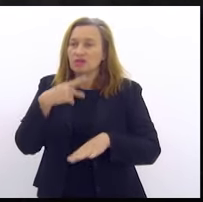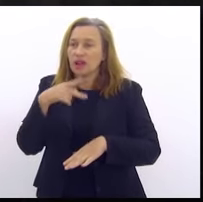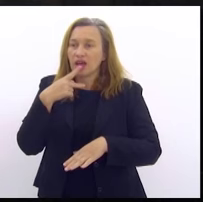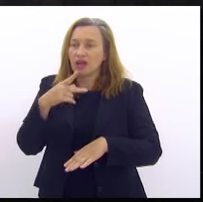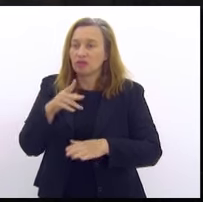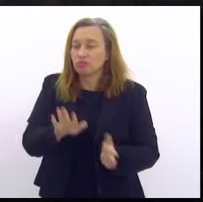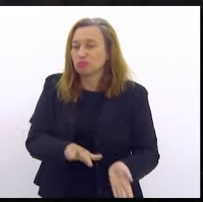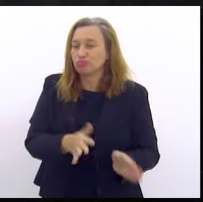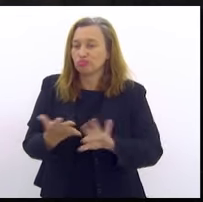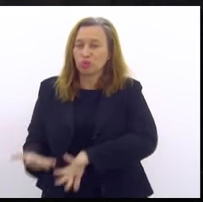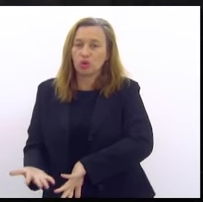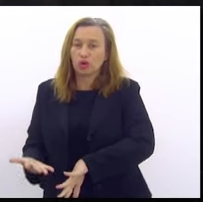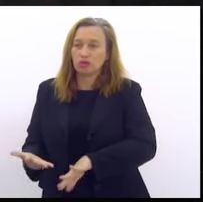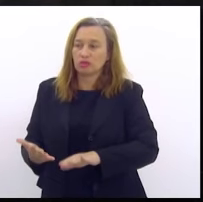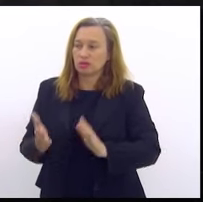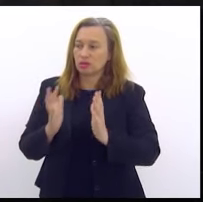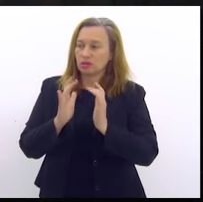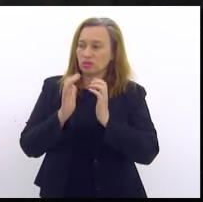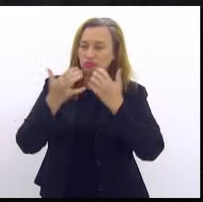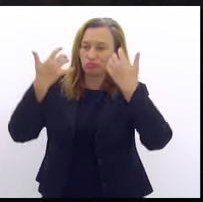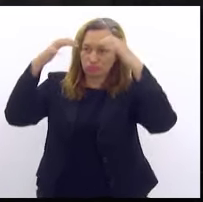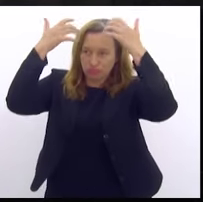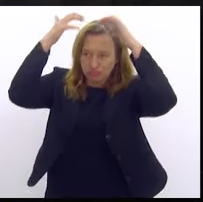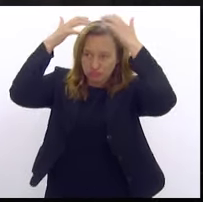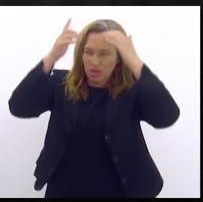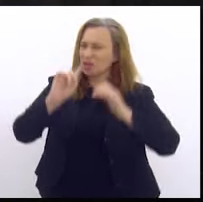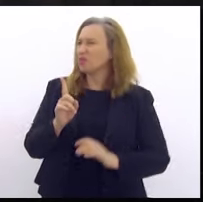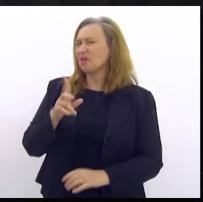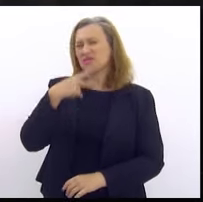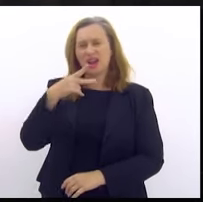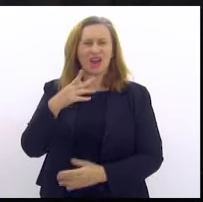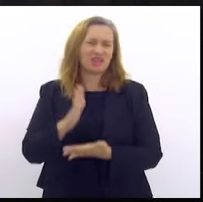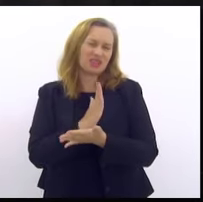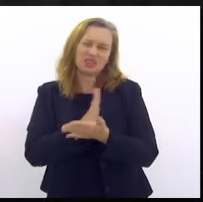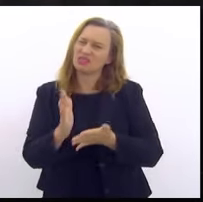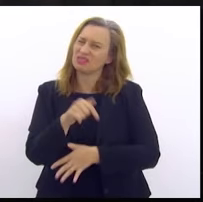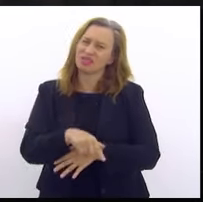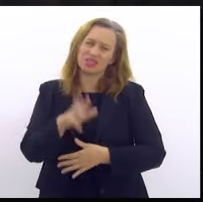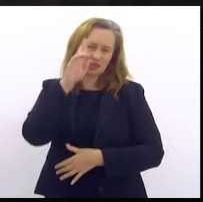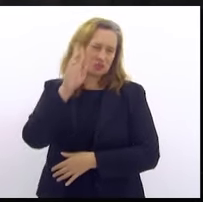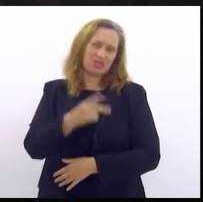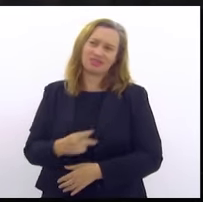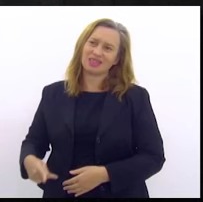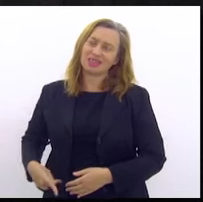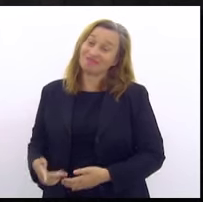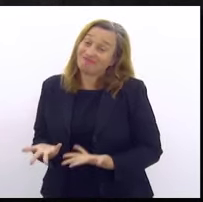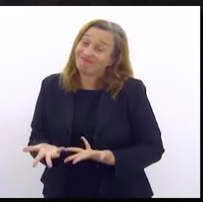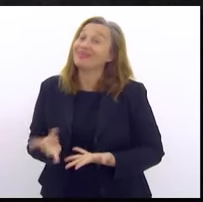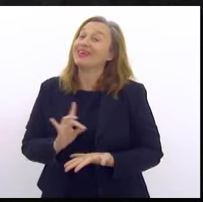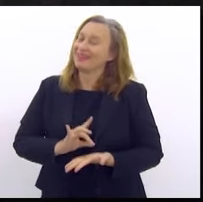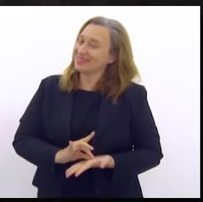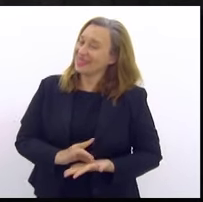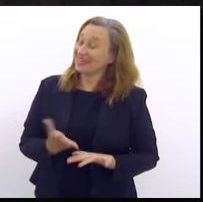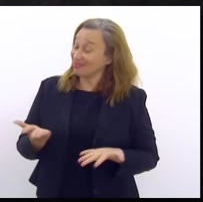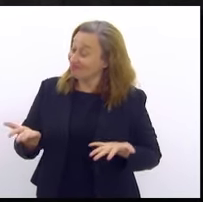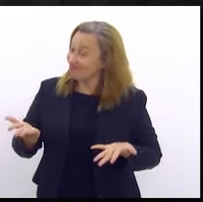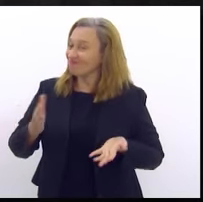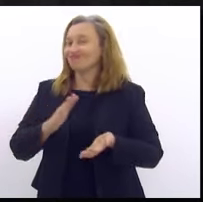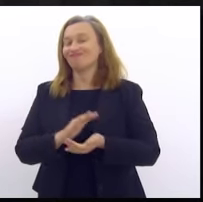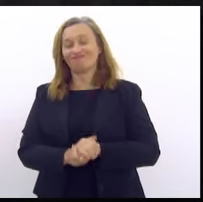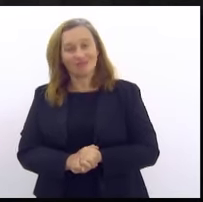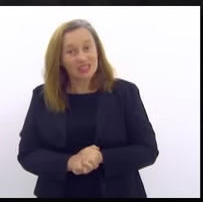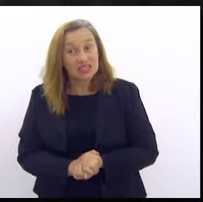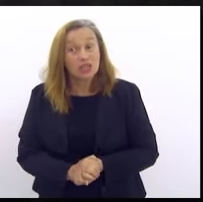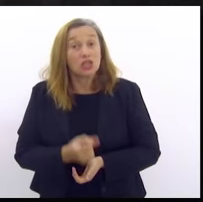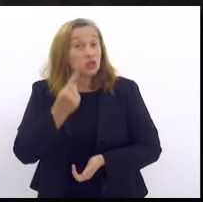cerebral. Isso não é falado muitas das vezes aqui, senhor presidente. Essa é a grande realidade.